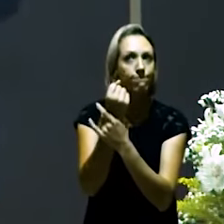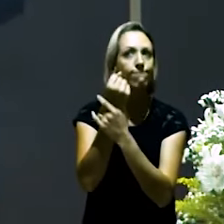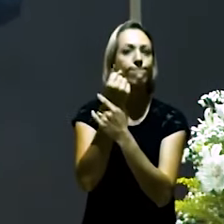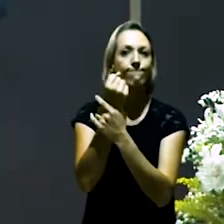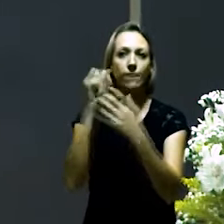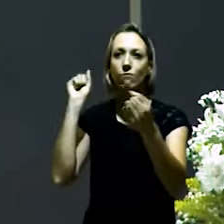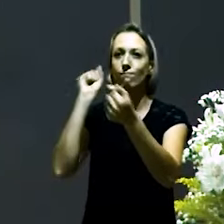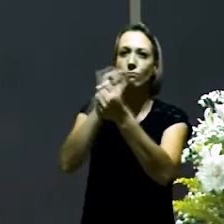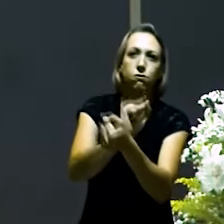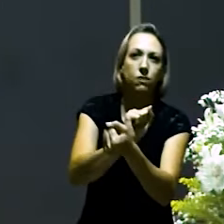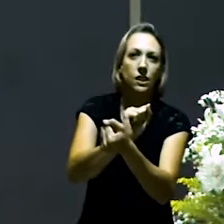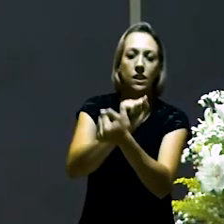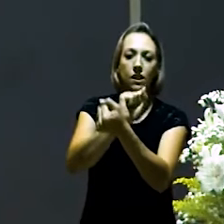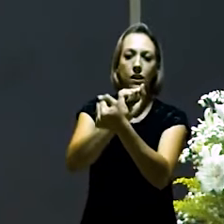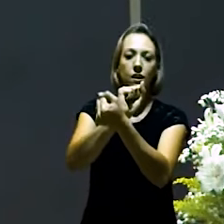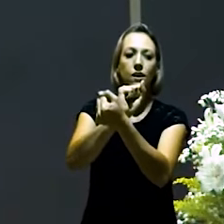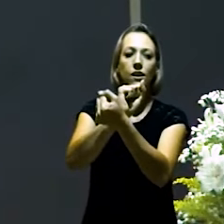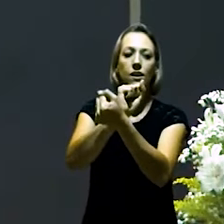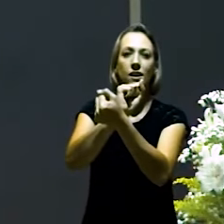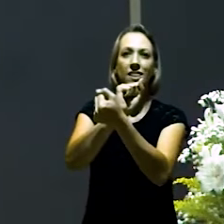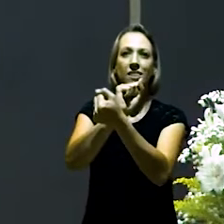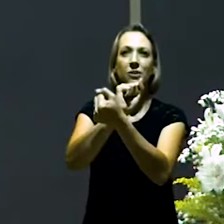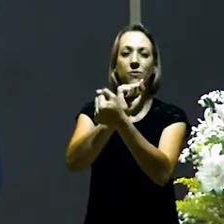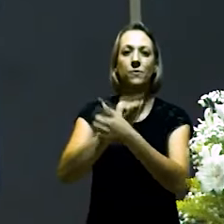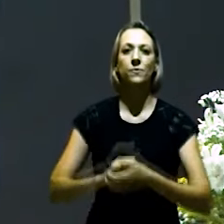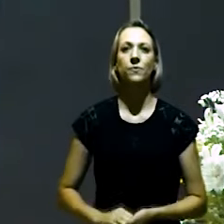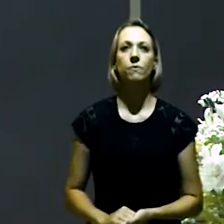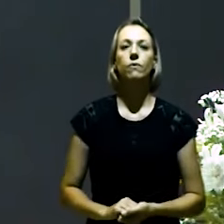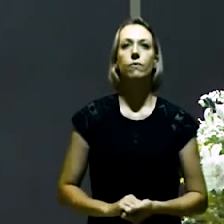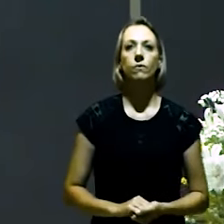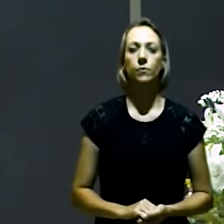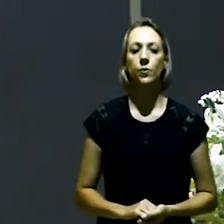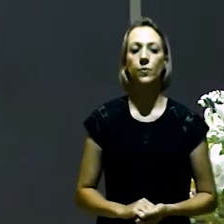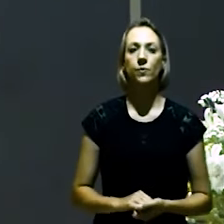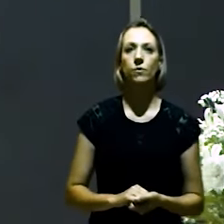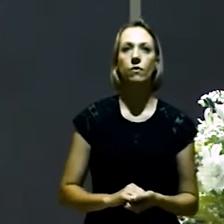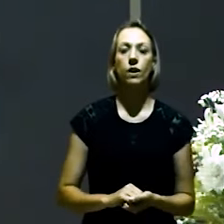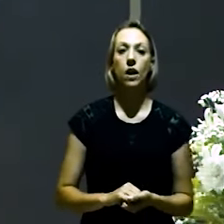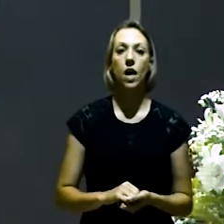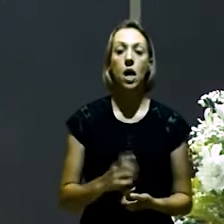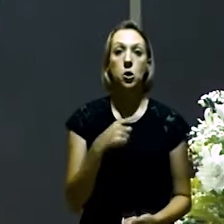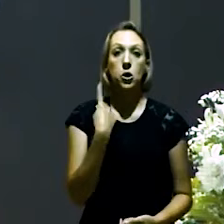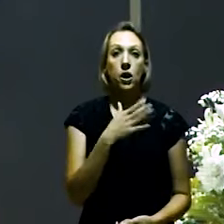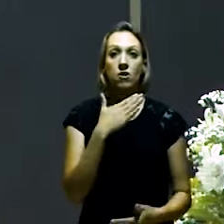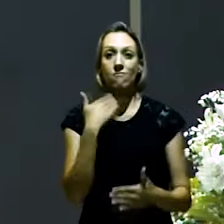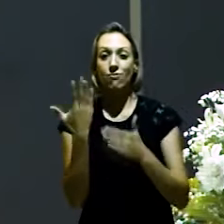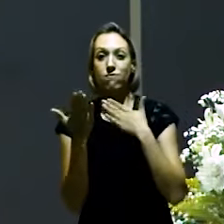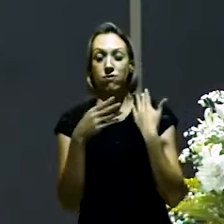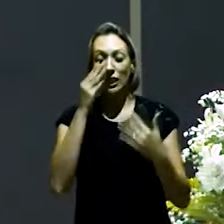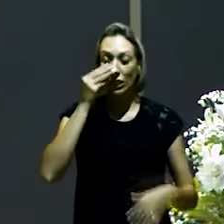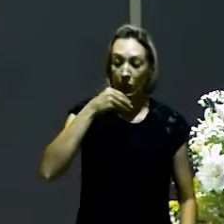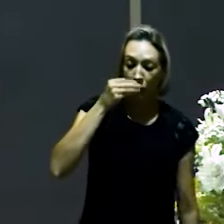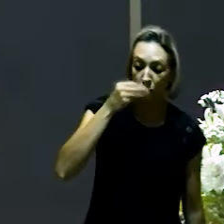serem escravizados por ideologias vazias. Nós estávamos tão mortos e tão fracos, que até